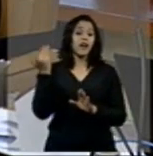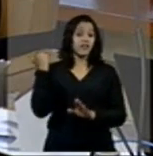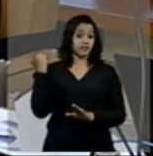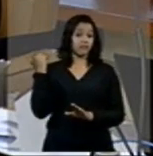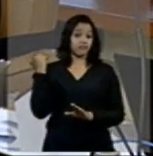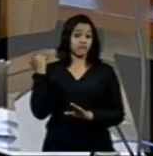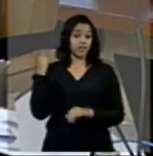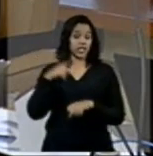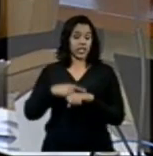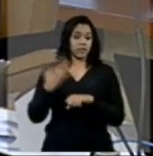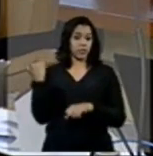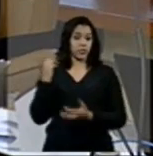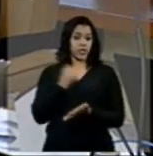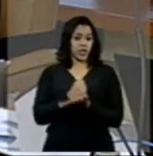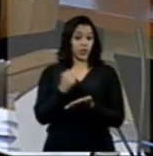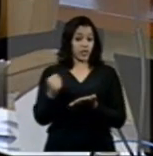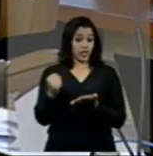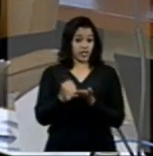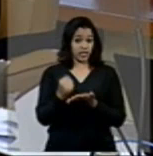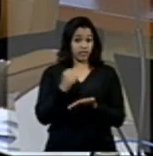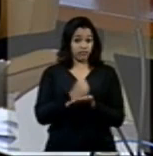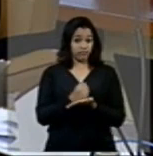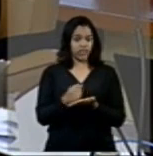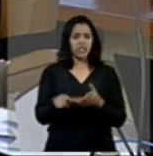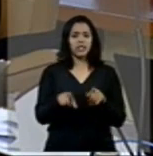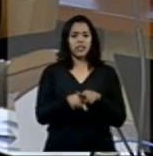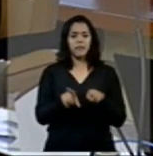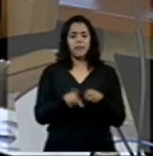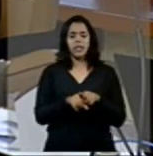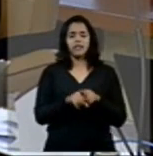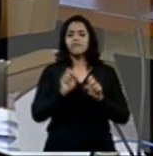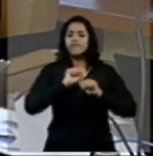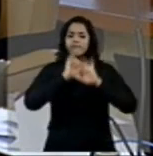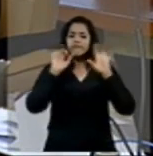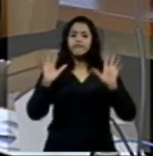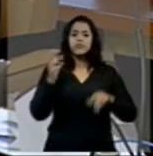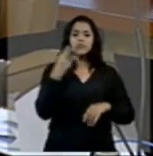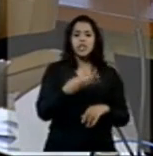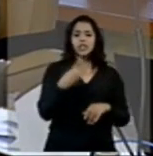da contratação e da enunciação 331